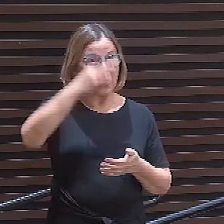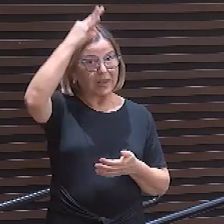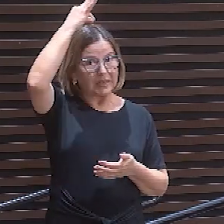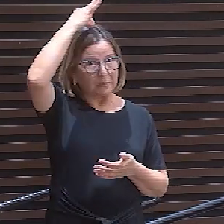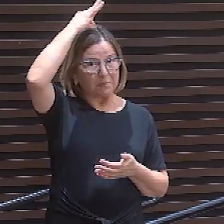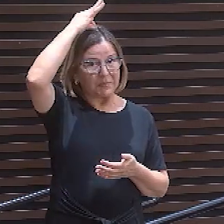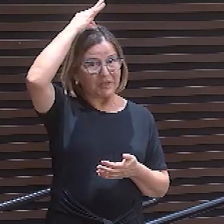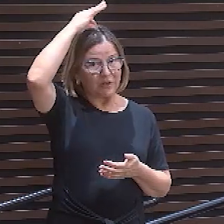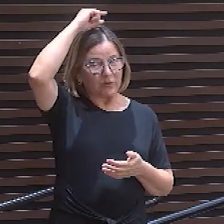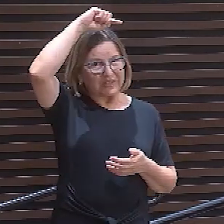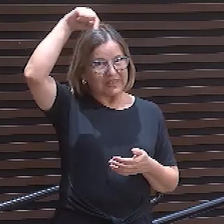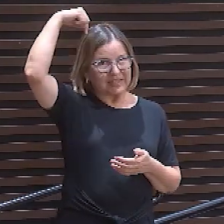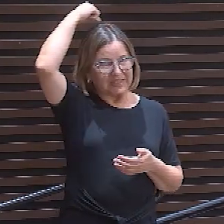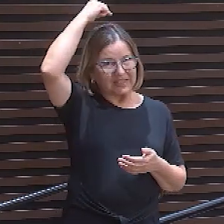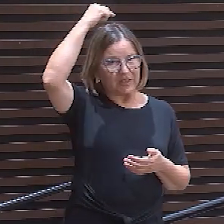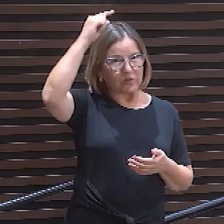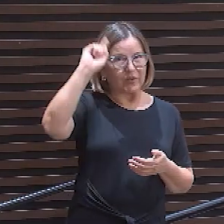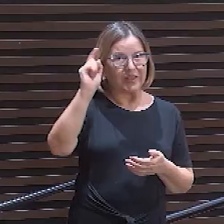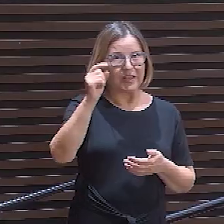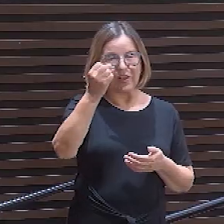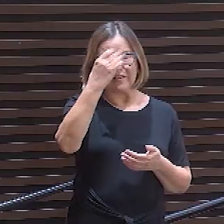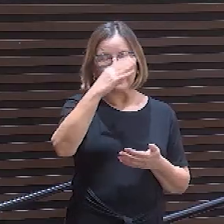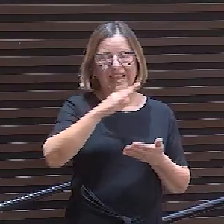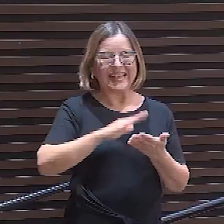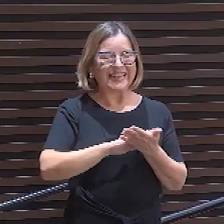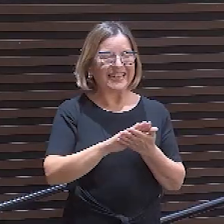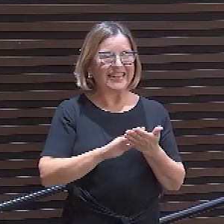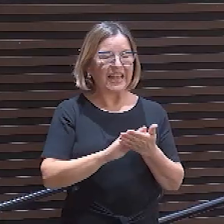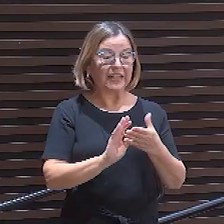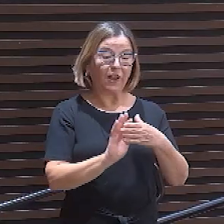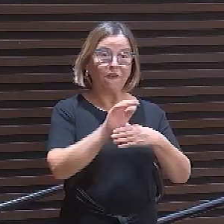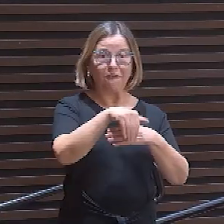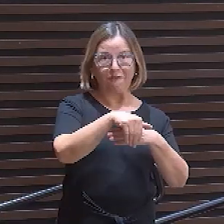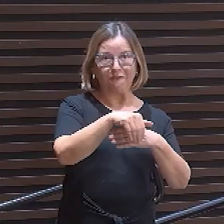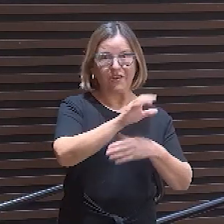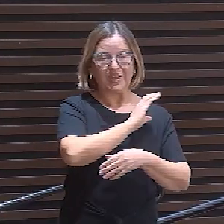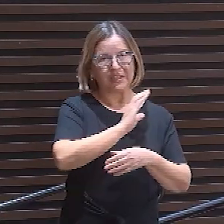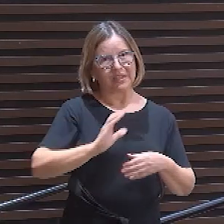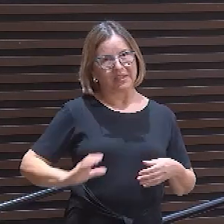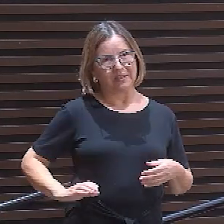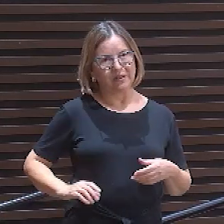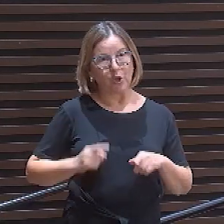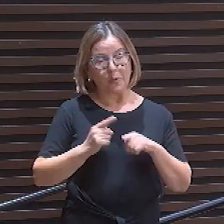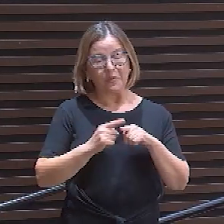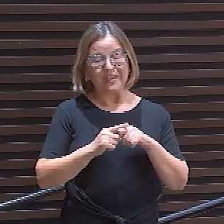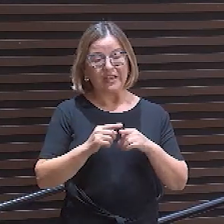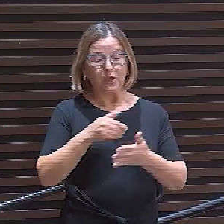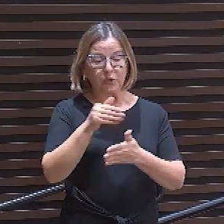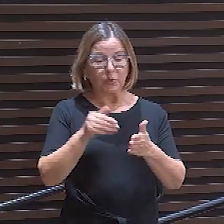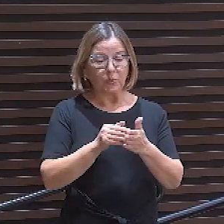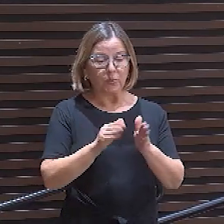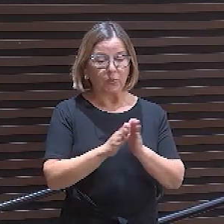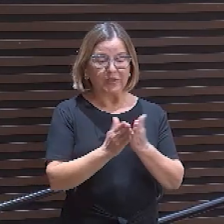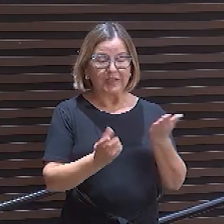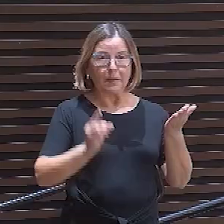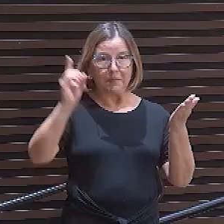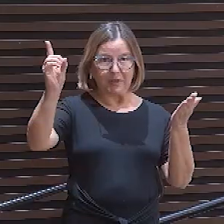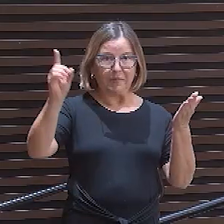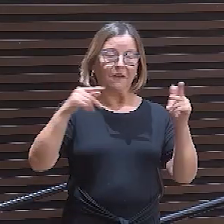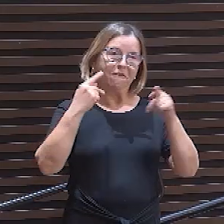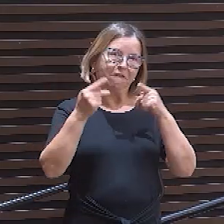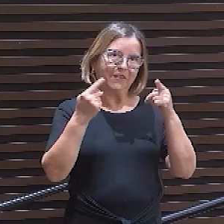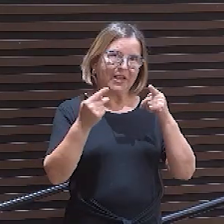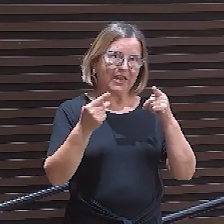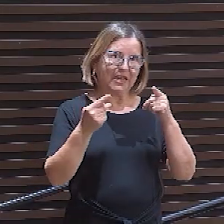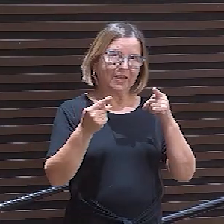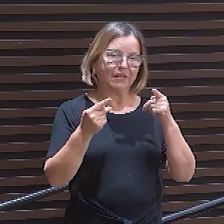revelar nada fora de Cristo. Porque tudo o que a Bíblia fala é de Cristo. Jesus disse assim: vocês